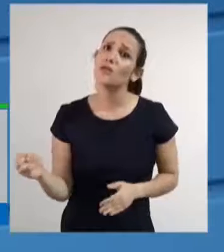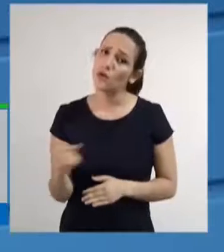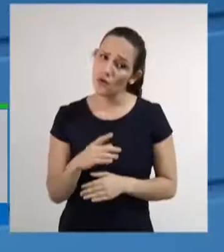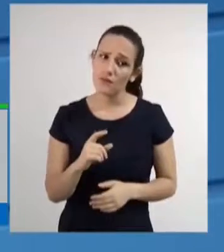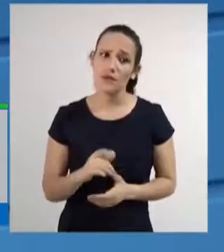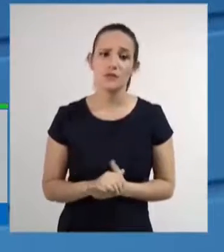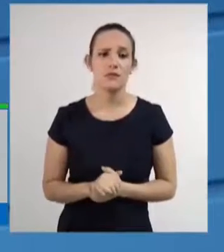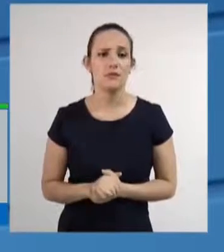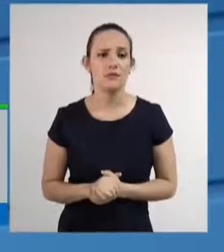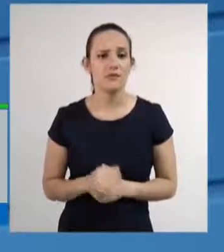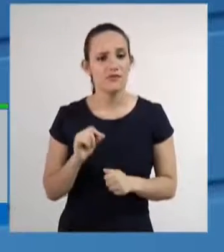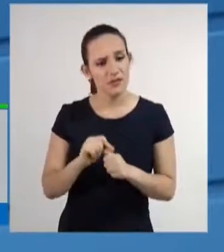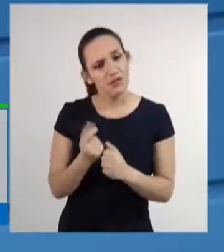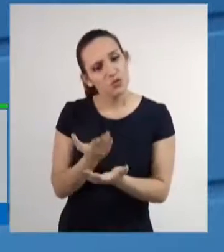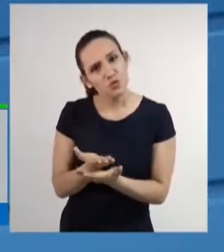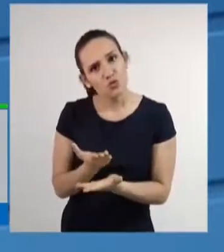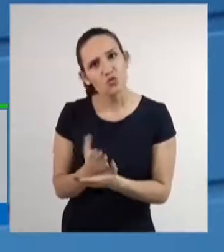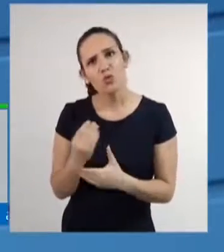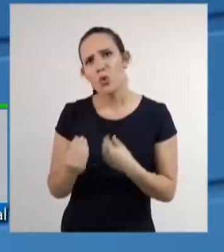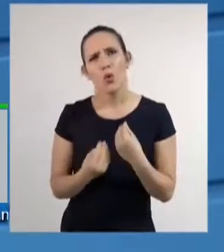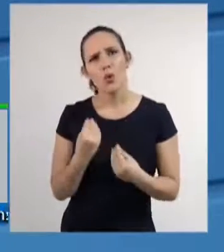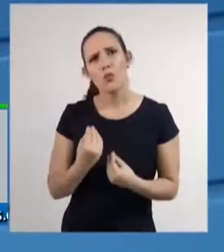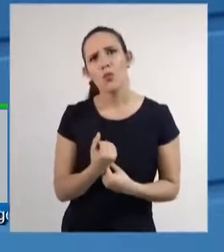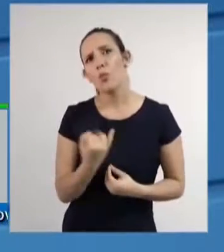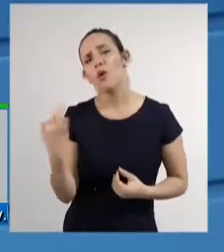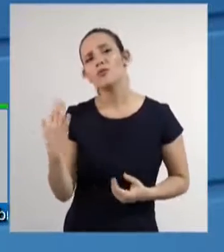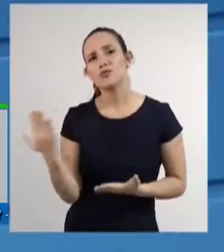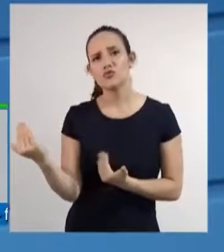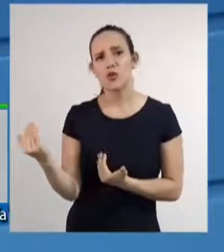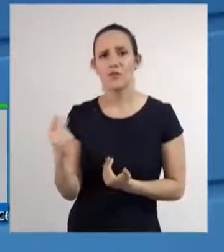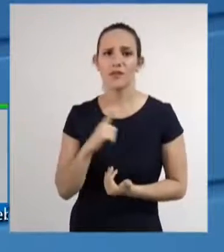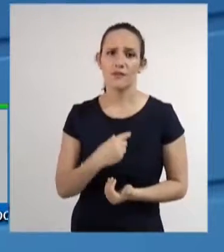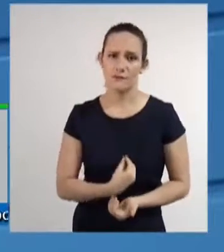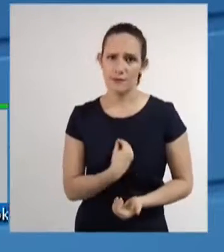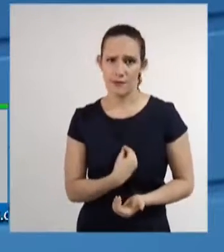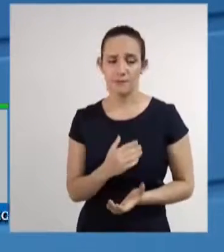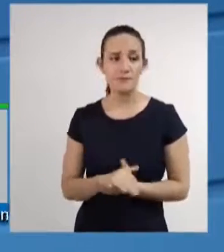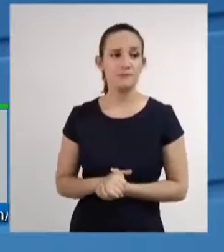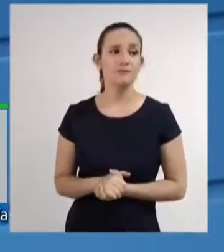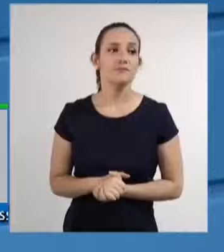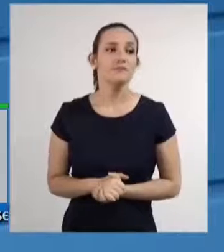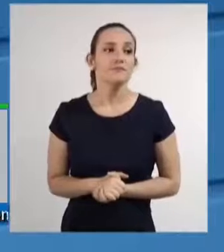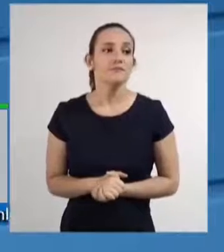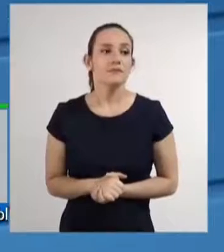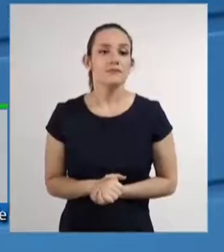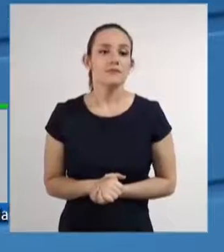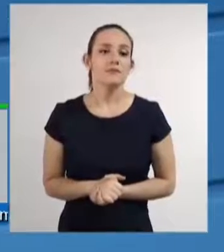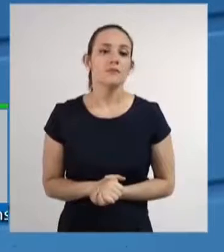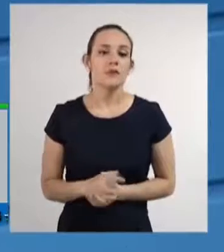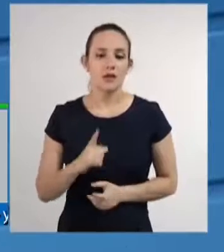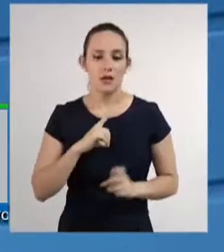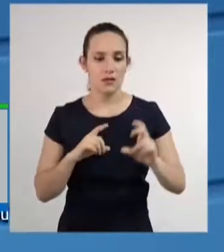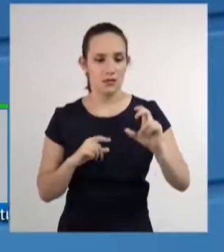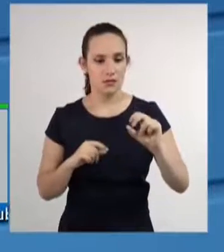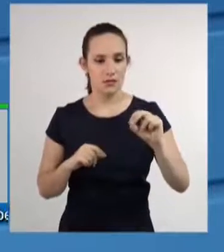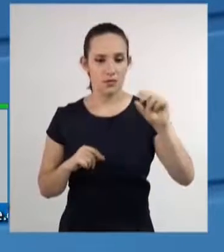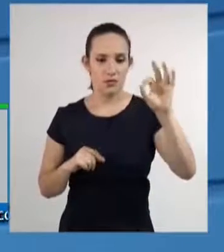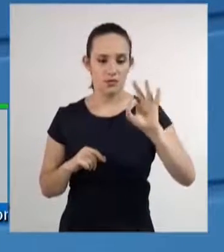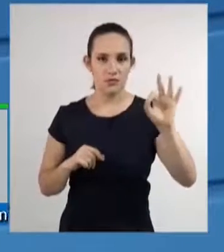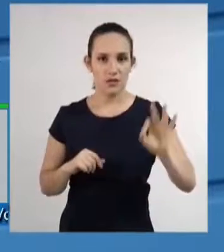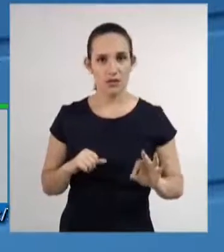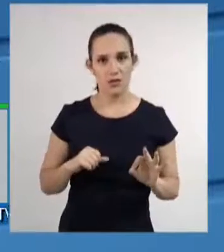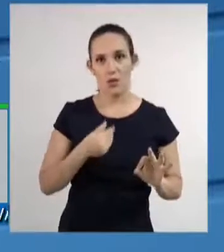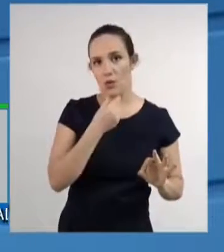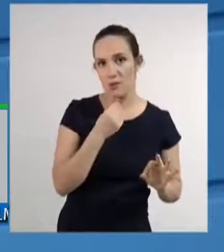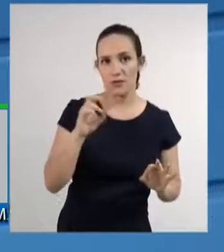também um estudo e uma pesquisa sobre como estão vivendo nossos jovens. 50% de homens e 50% de mulheres